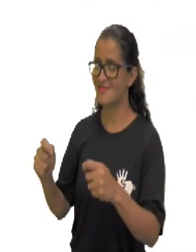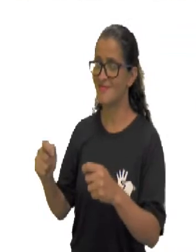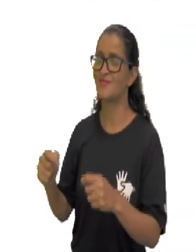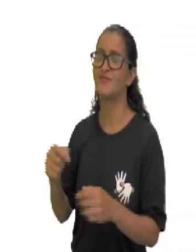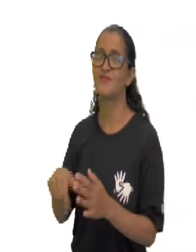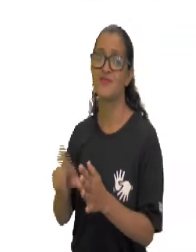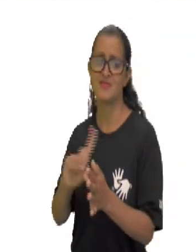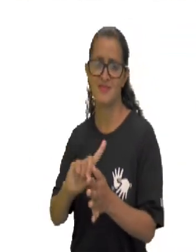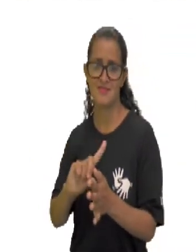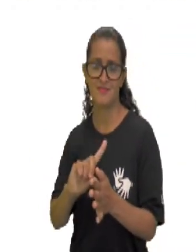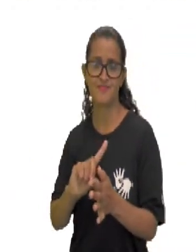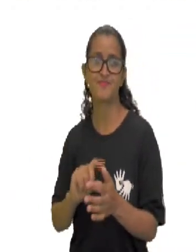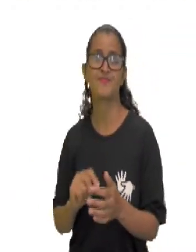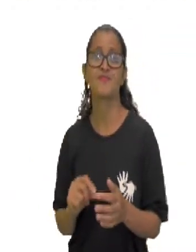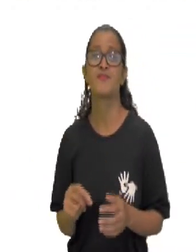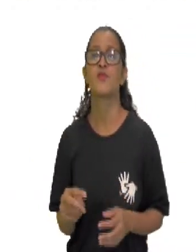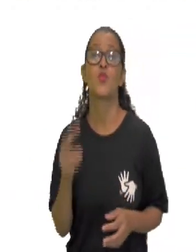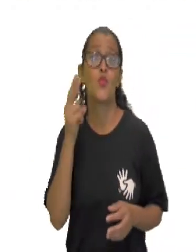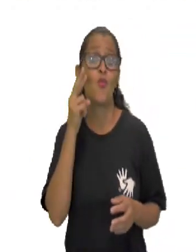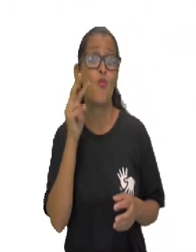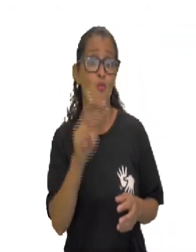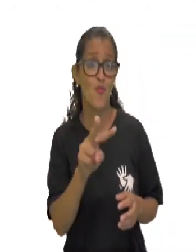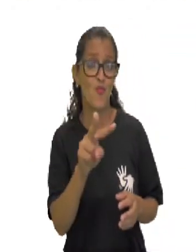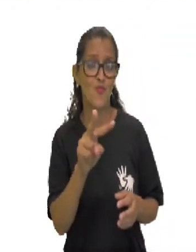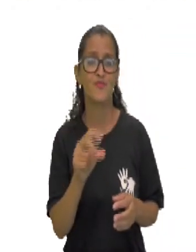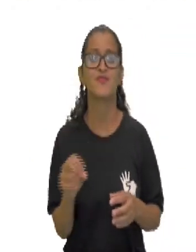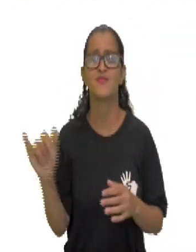E eu hoje quero falar para vocês